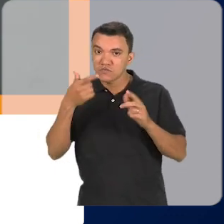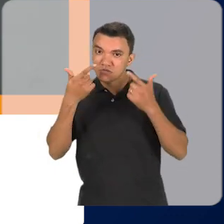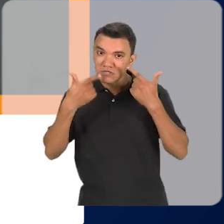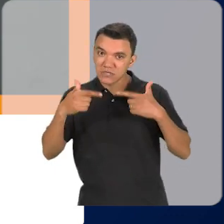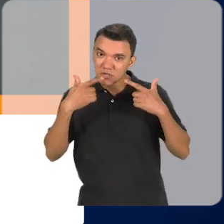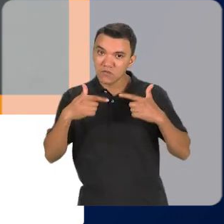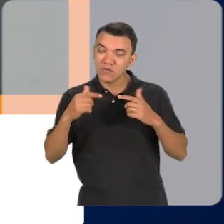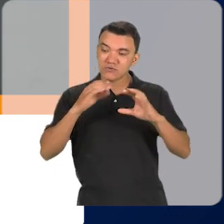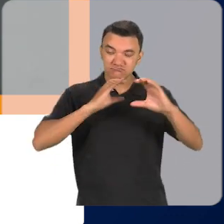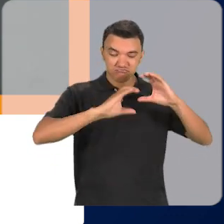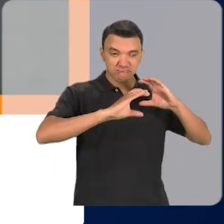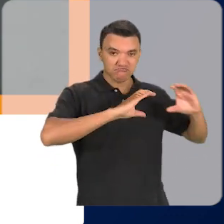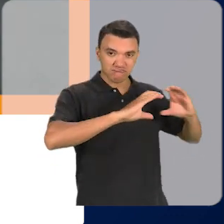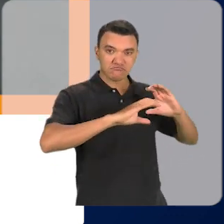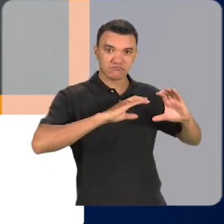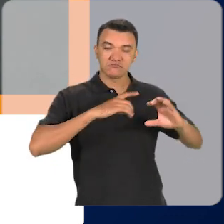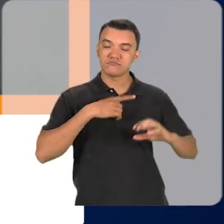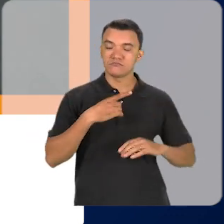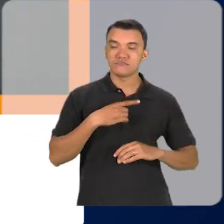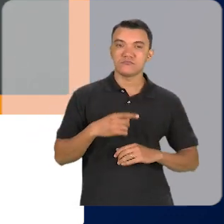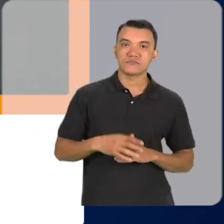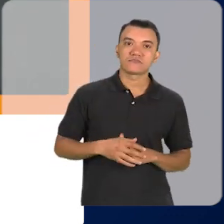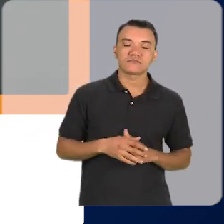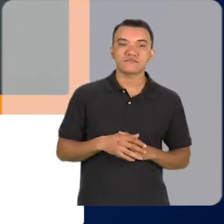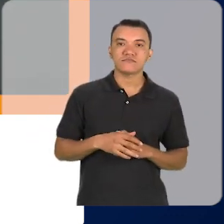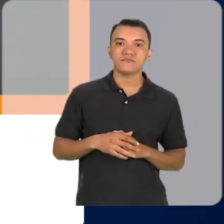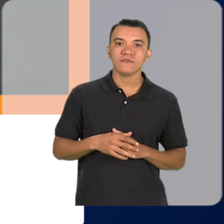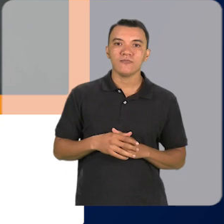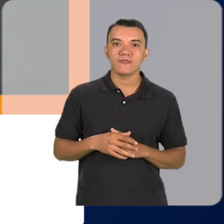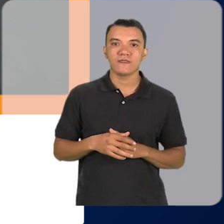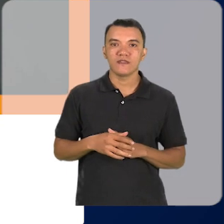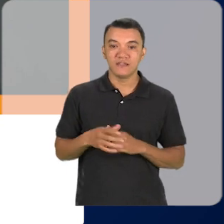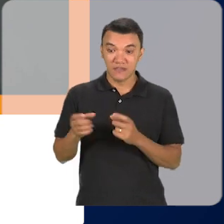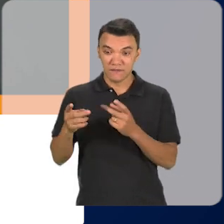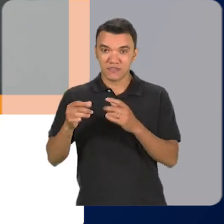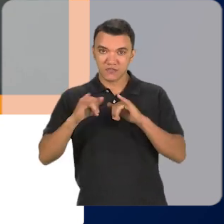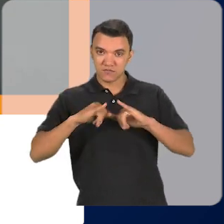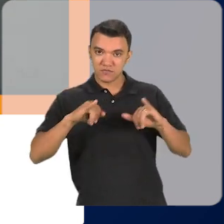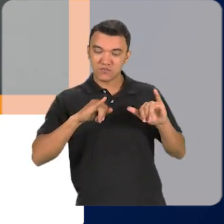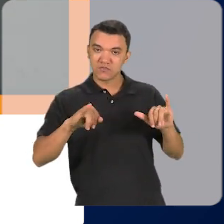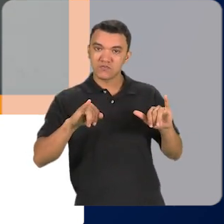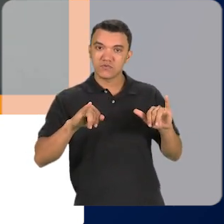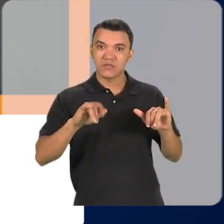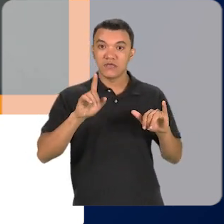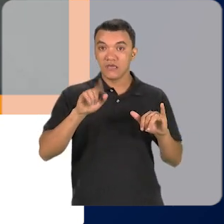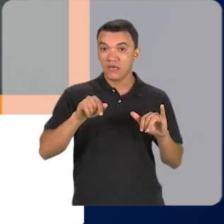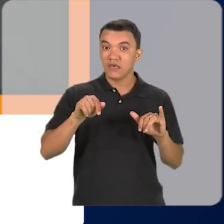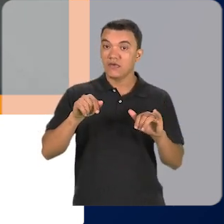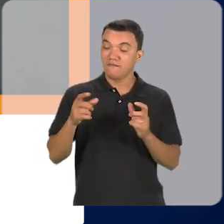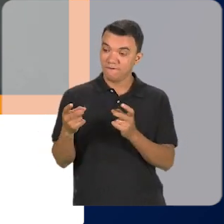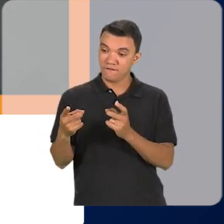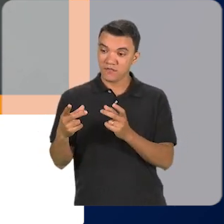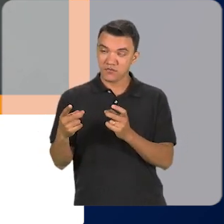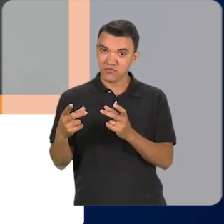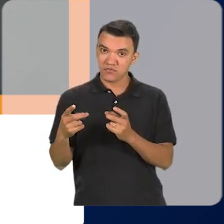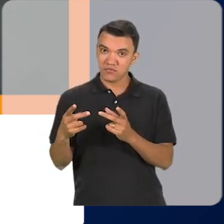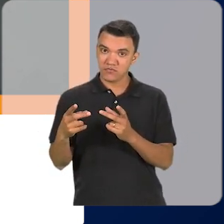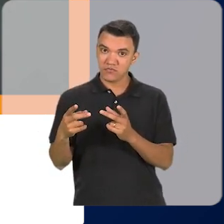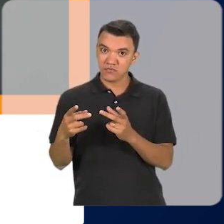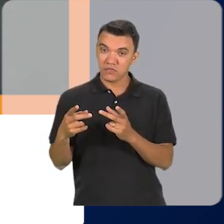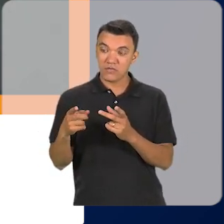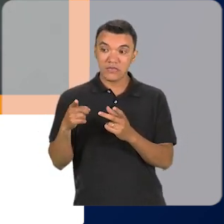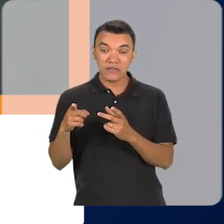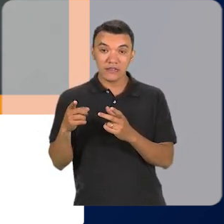para se comunicarem. O pregoeiro nada mais é o vendedor que